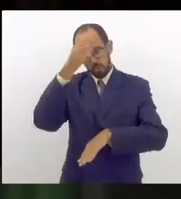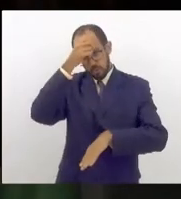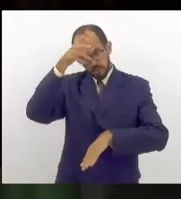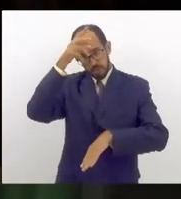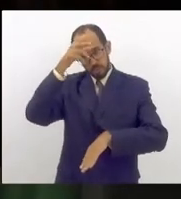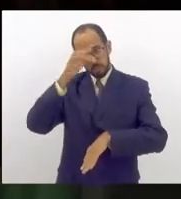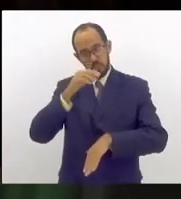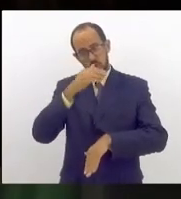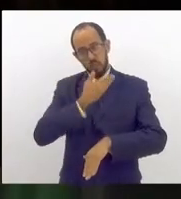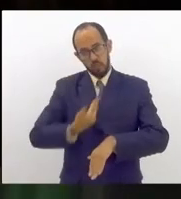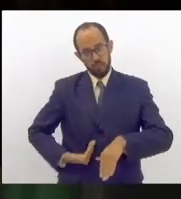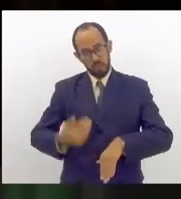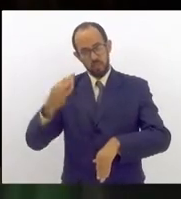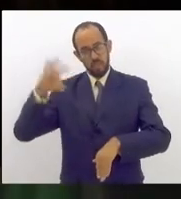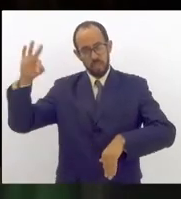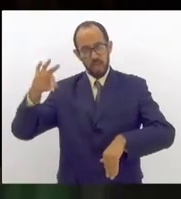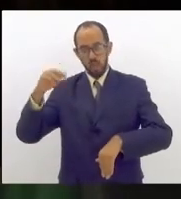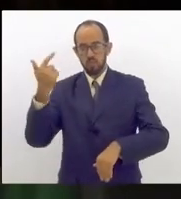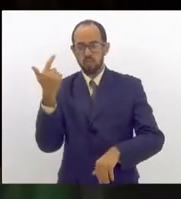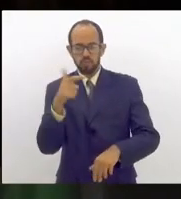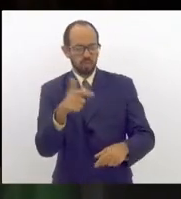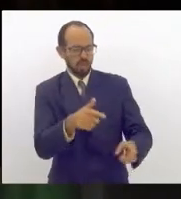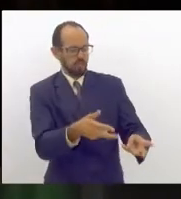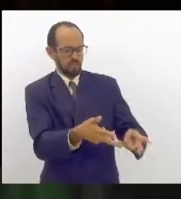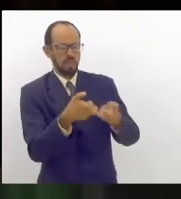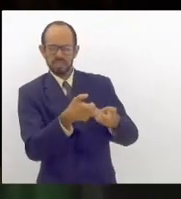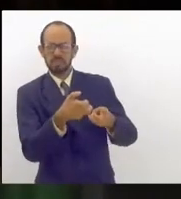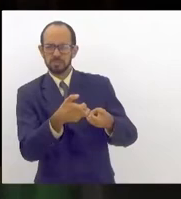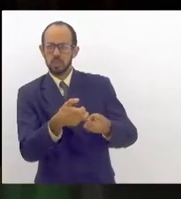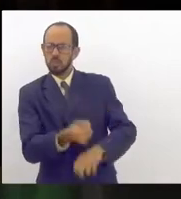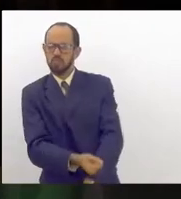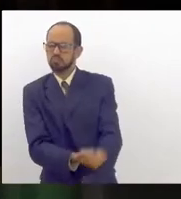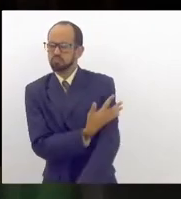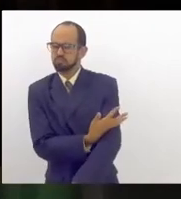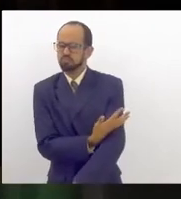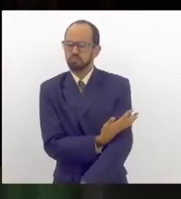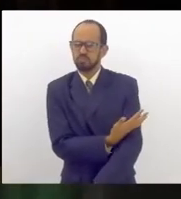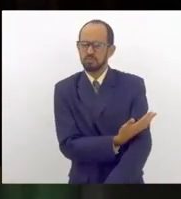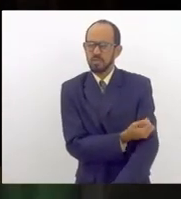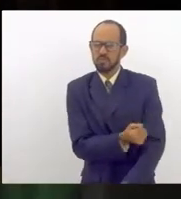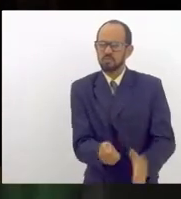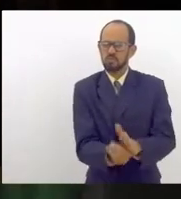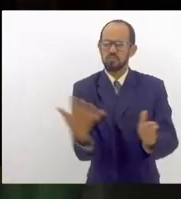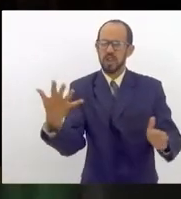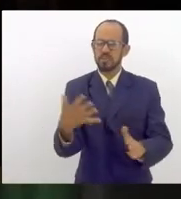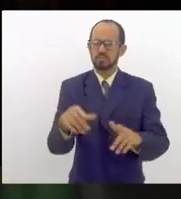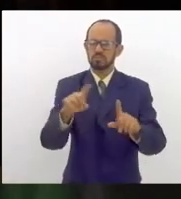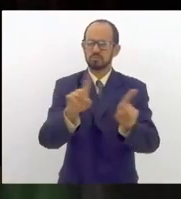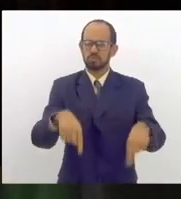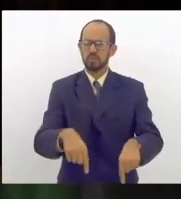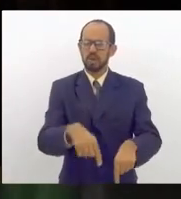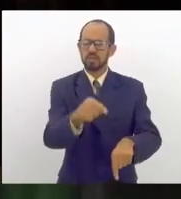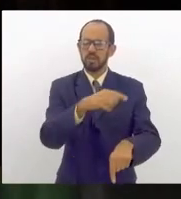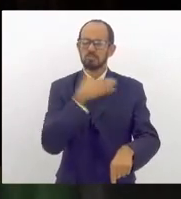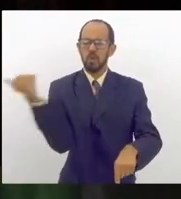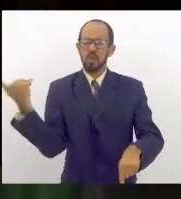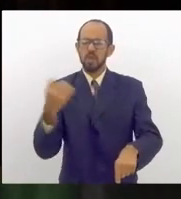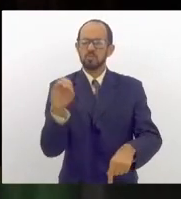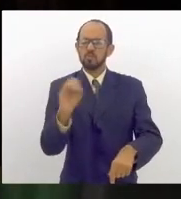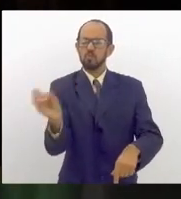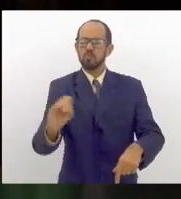tiveram a sensibilidade no momento de pandemia onde milhares de pessoas estavam morrendo colocaram na listagem de prioridade da